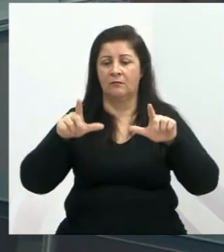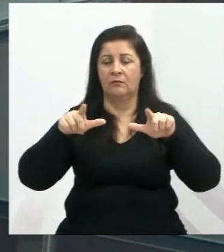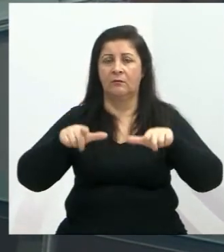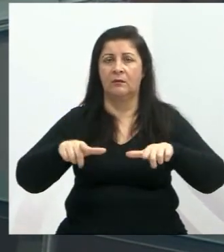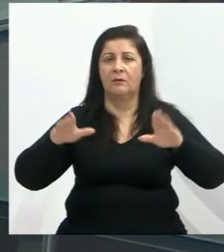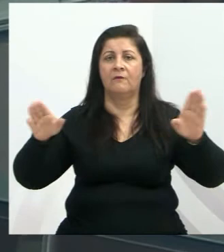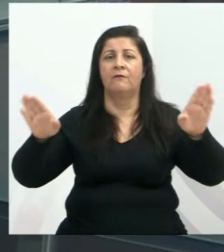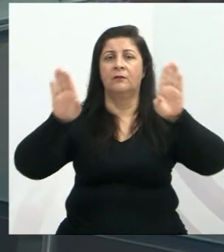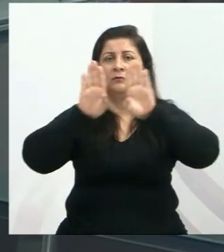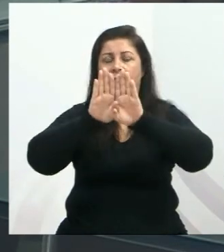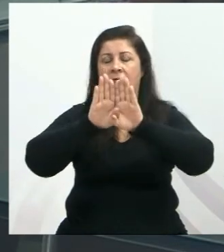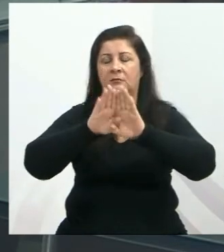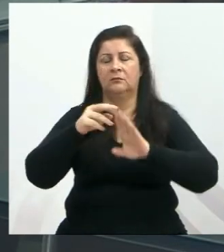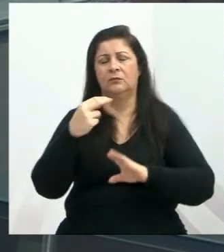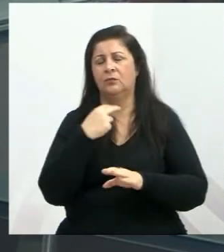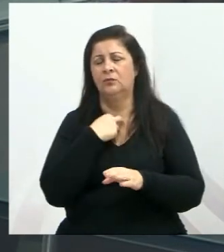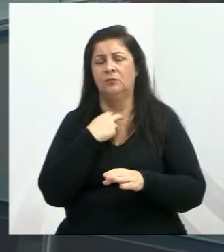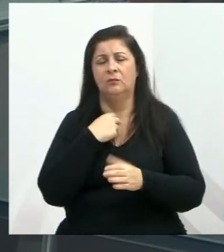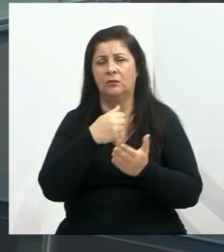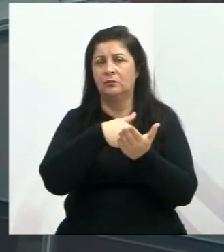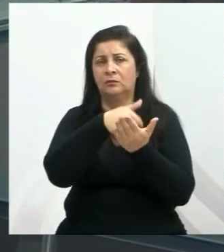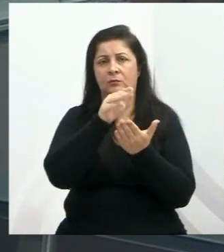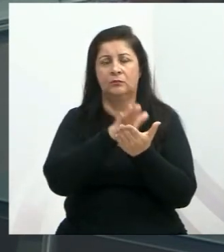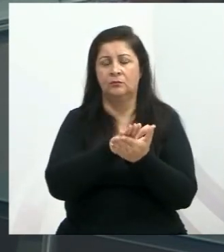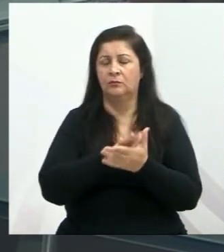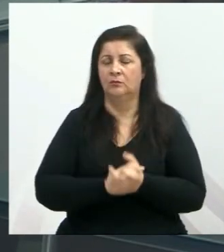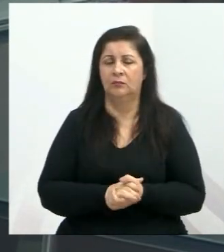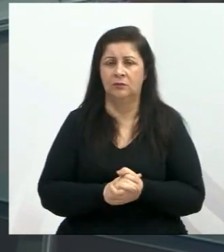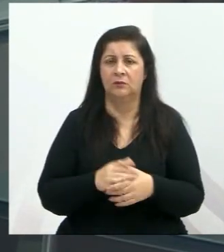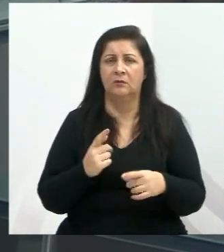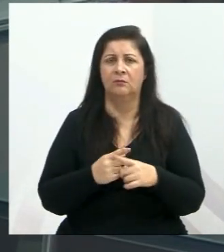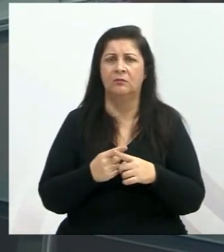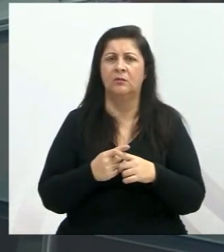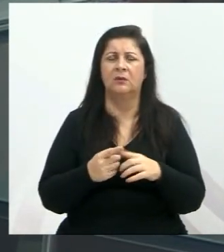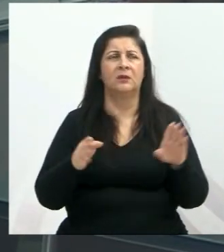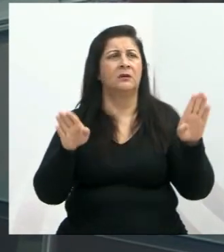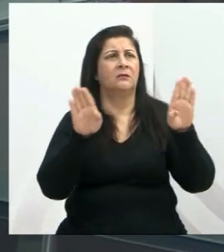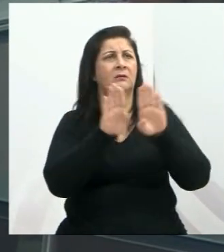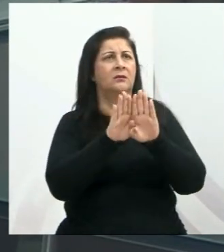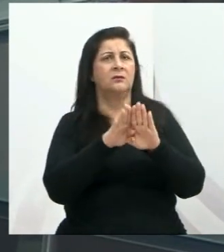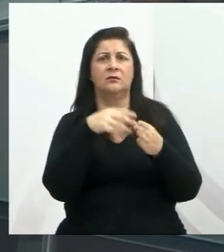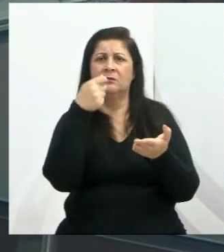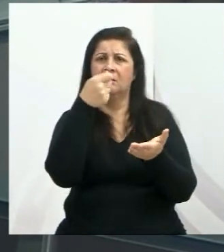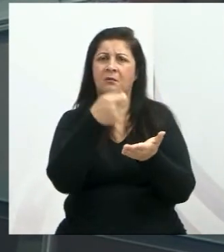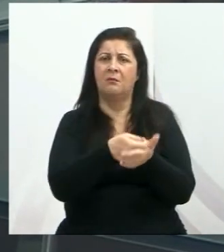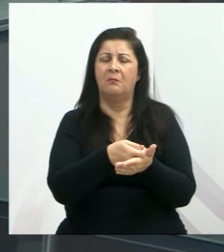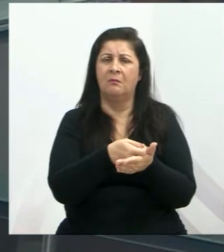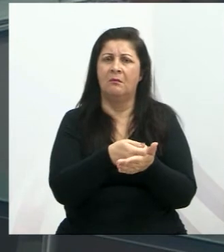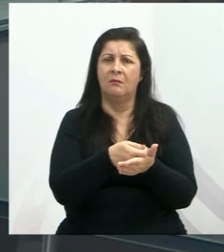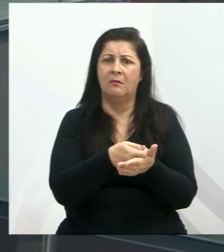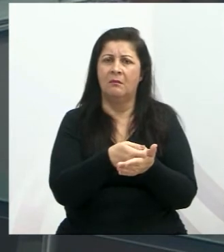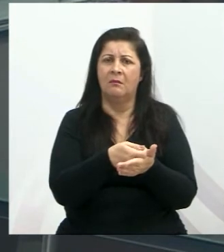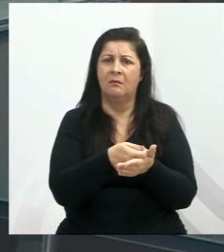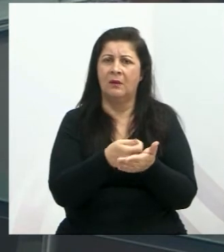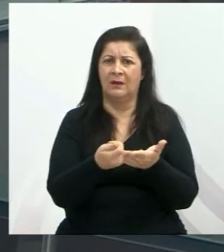fechados. Então não é justo que um estabelecimento fechado pague, por exemplo, a taxa de